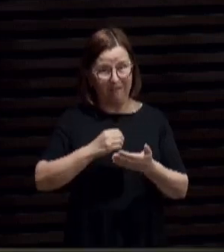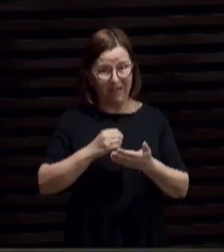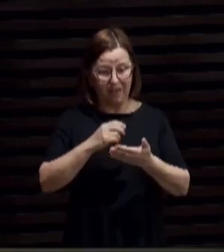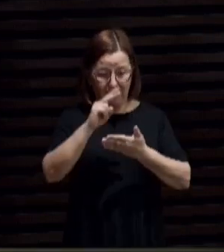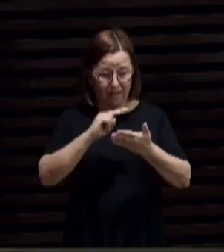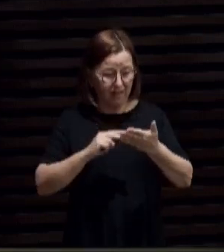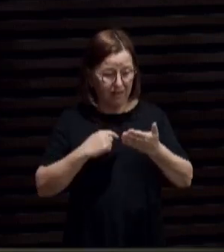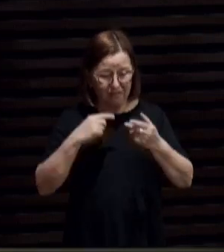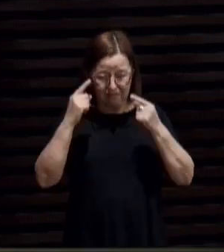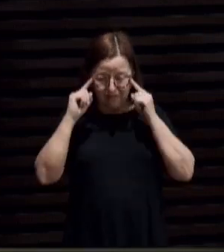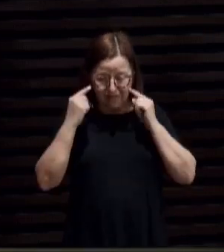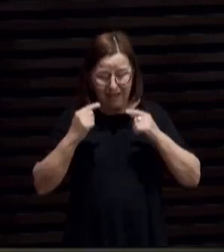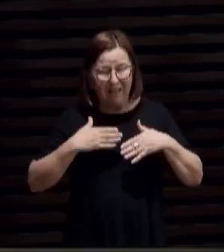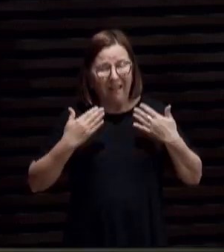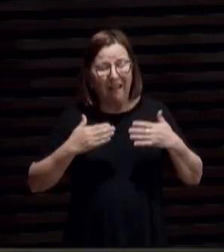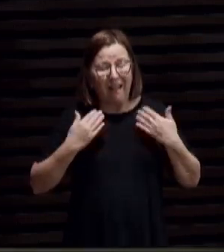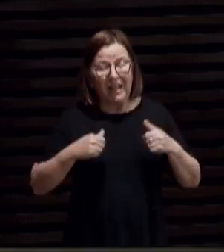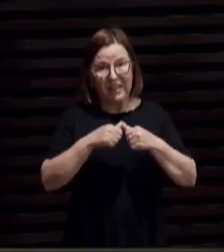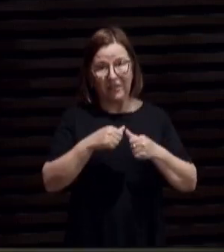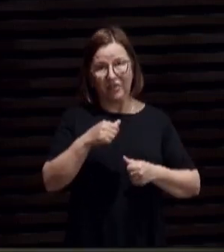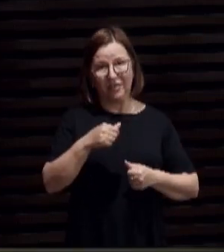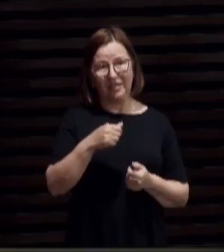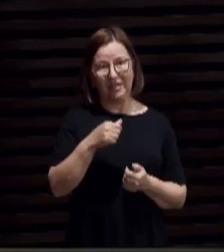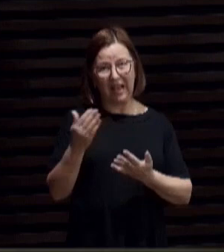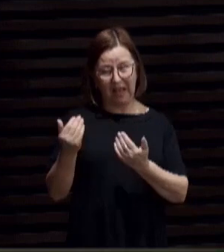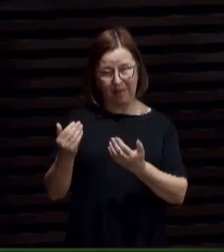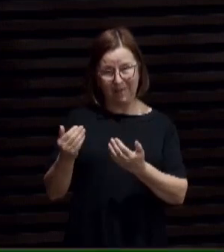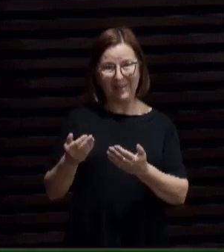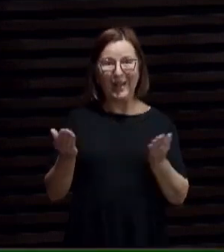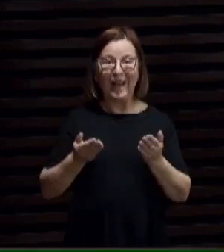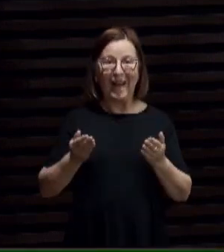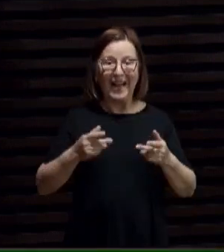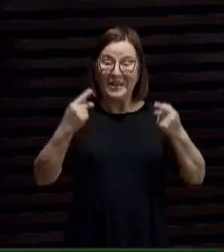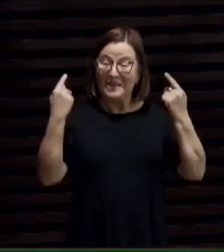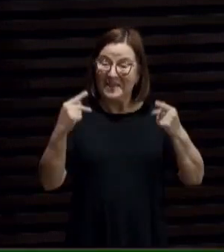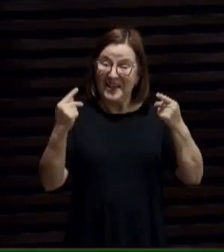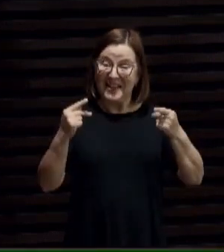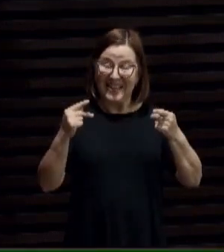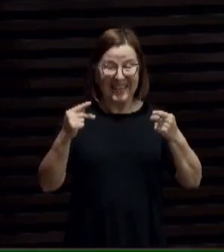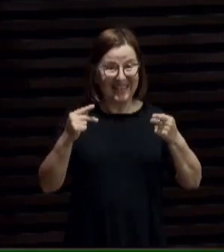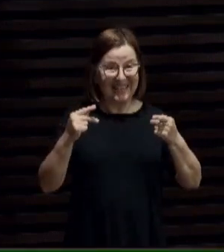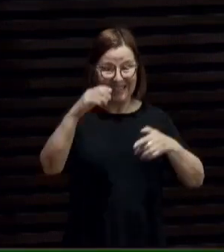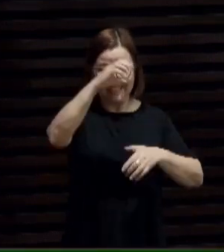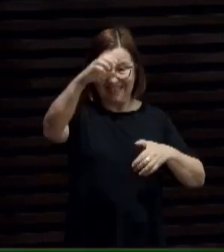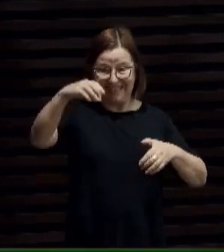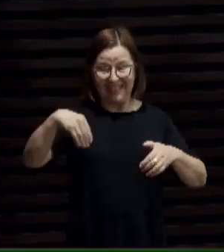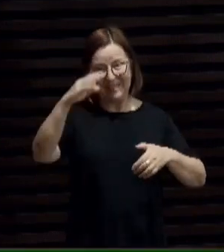alegria. Esse moço hoje está pregando pelo Brasil. Ele disse assim: meu amado